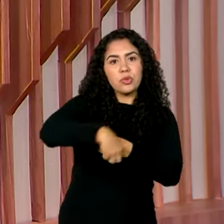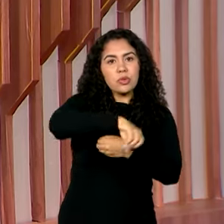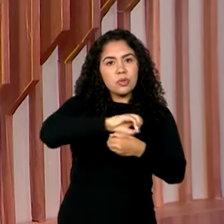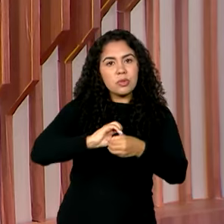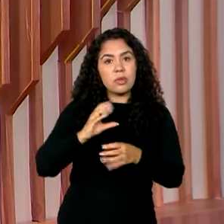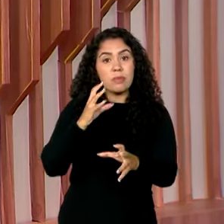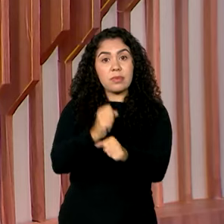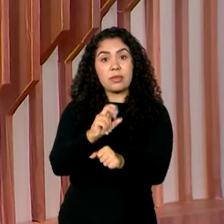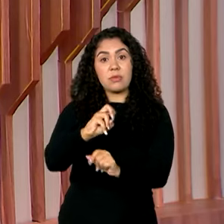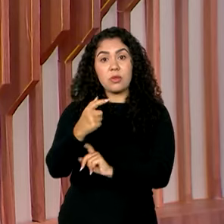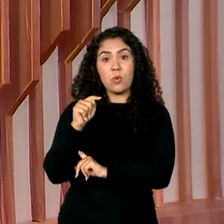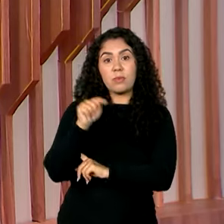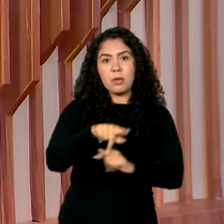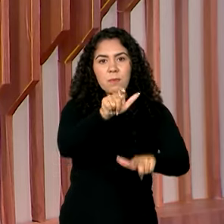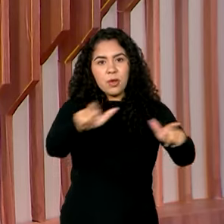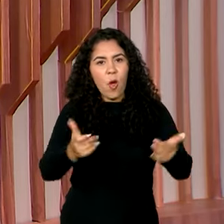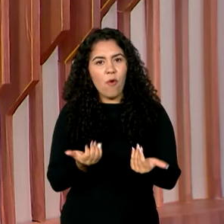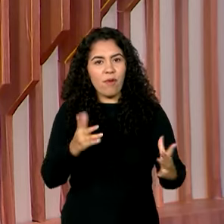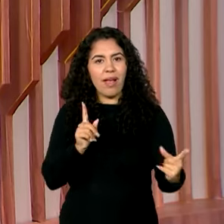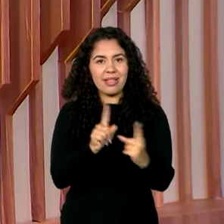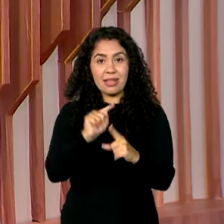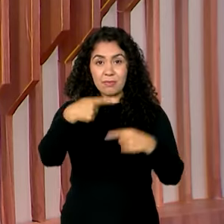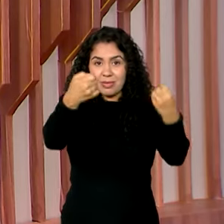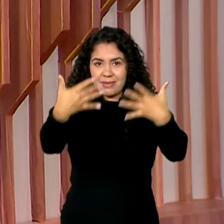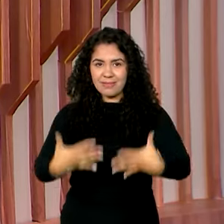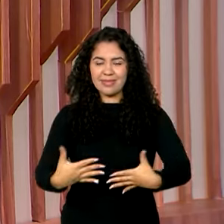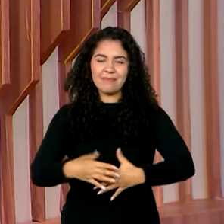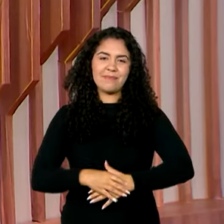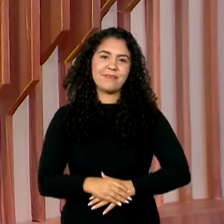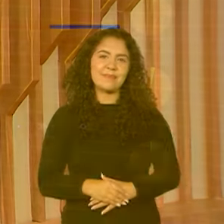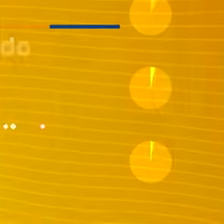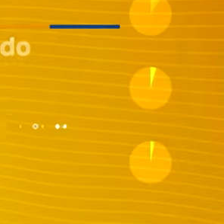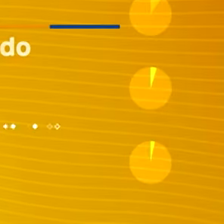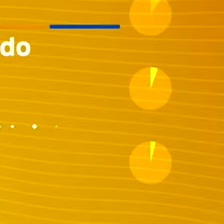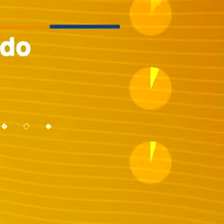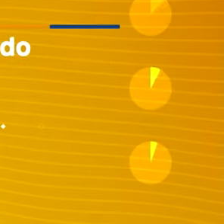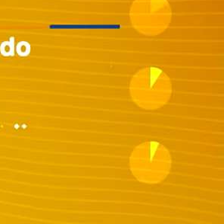mil pessoas. Os detalhes você confere já já.